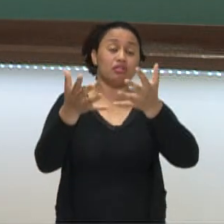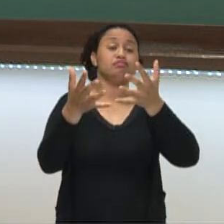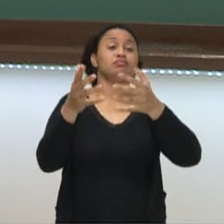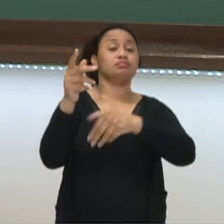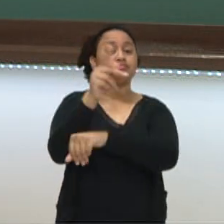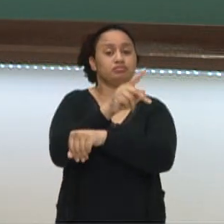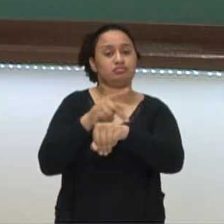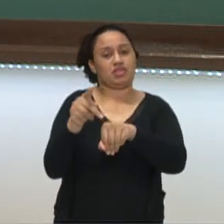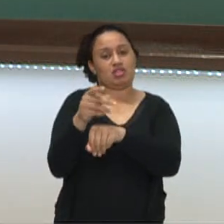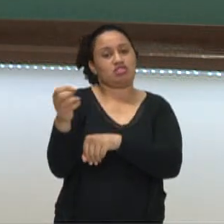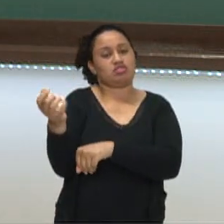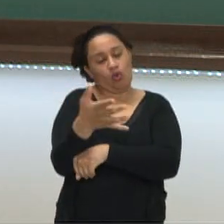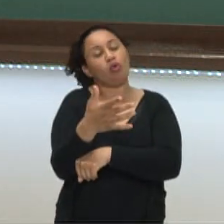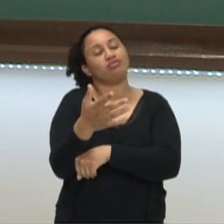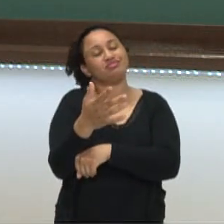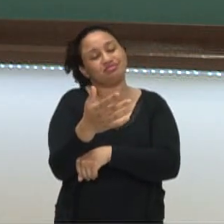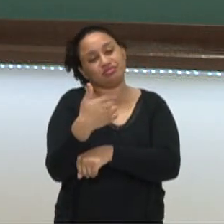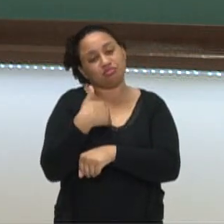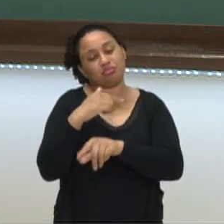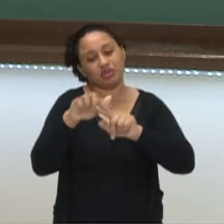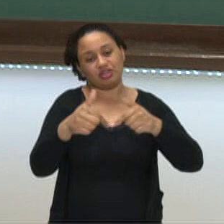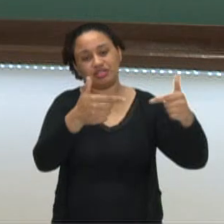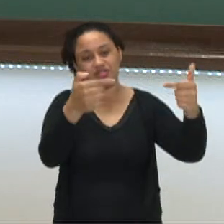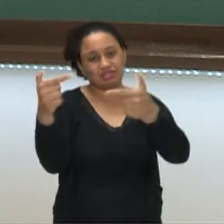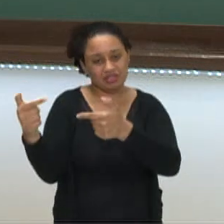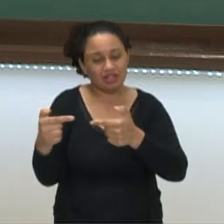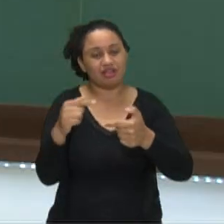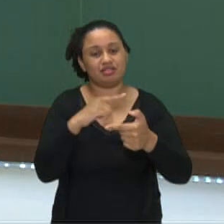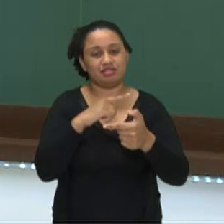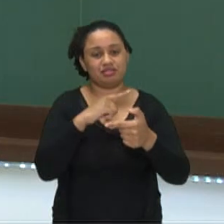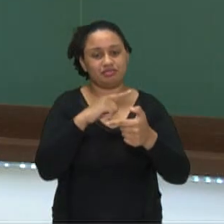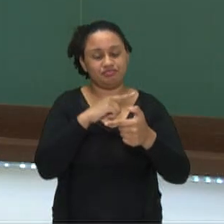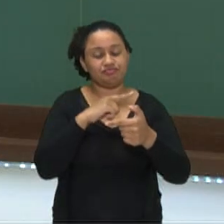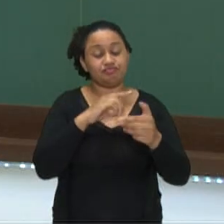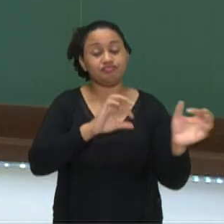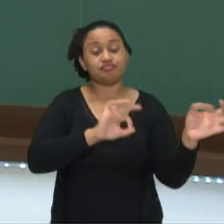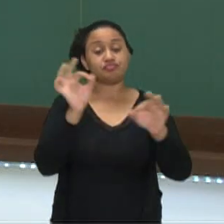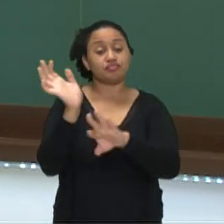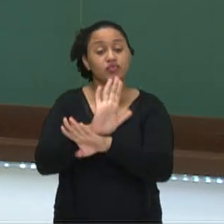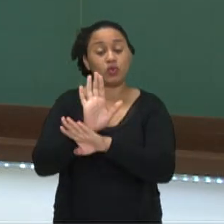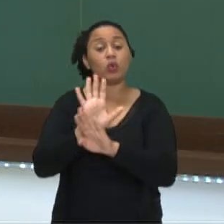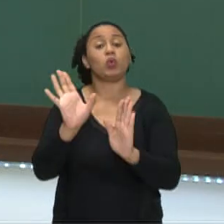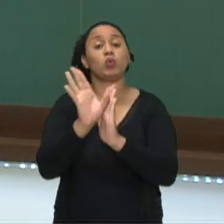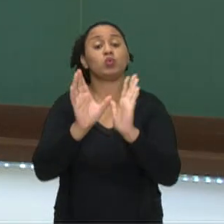país, como efeitos aí dessas guerras e da Guerra Civil. Nesse vídeo,